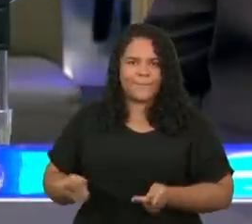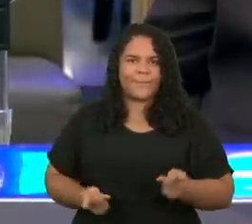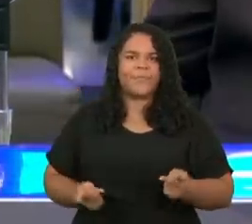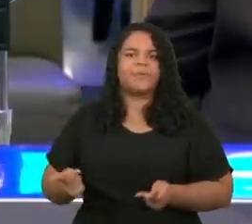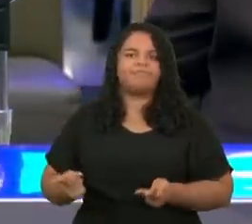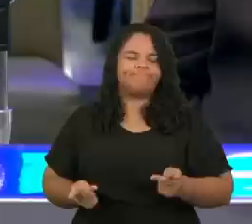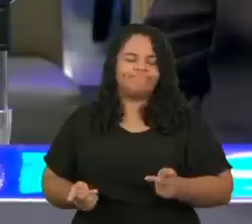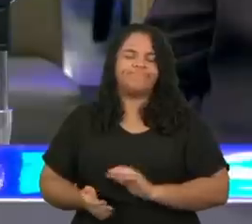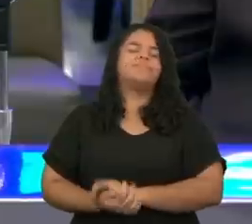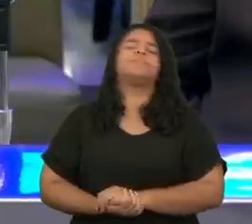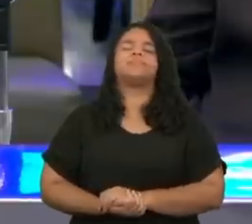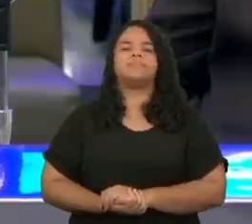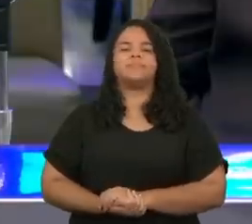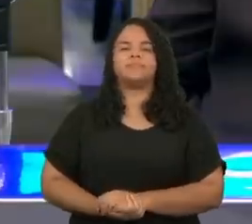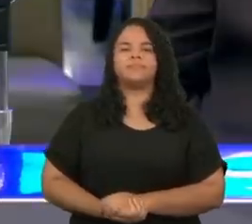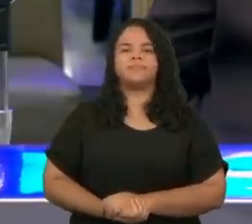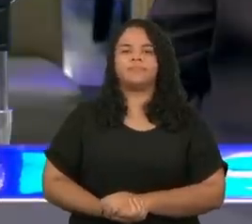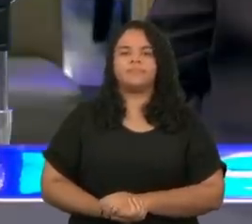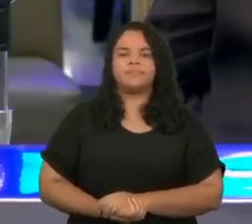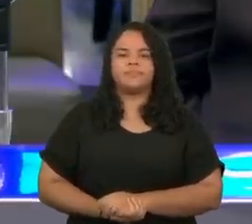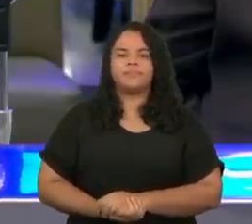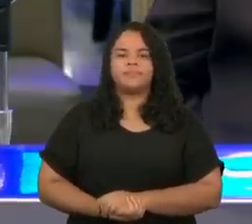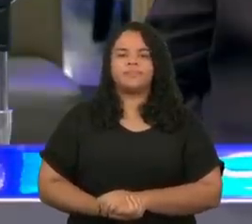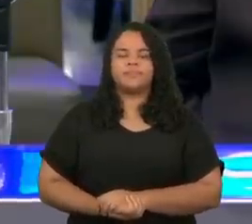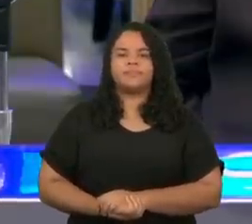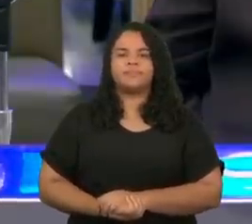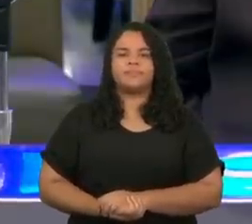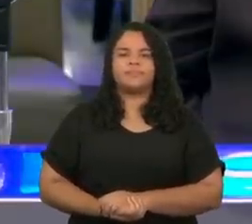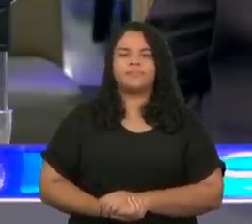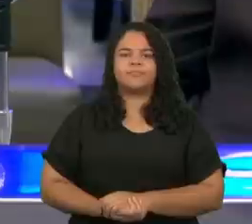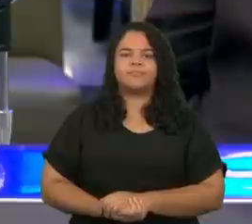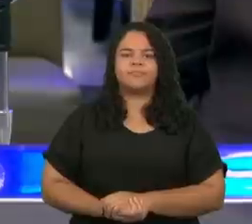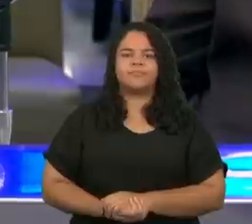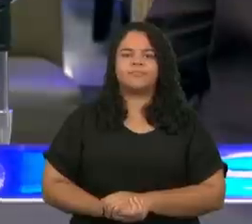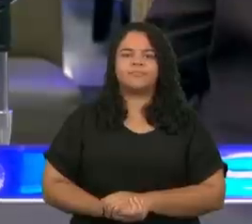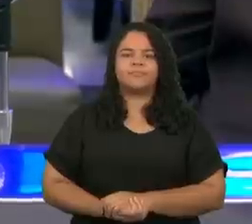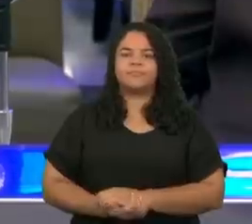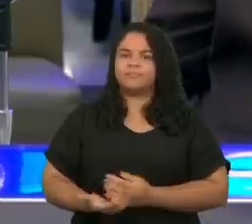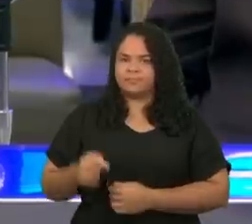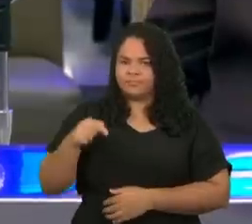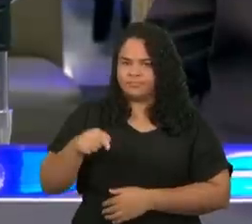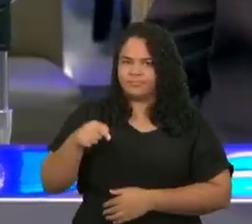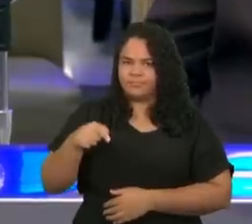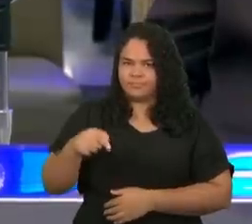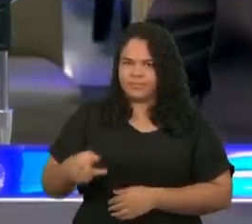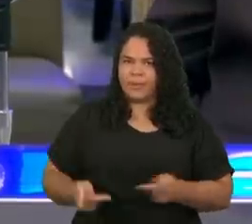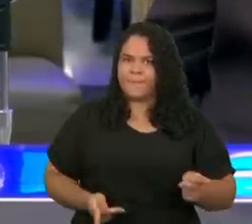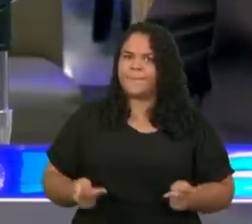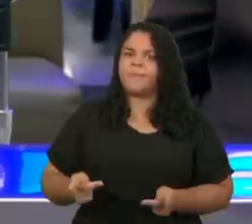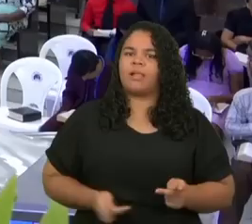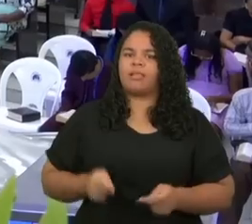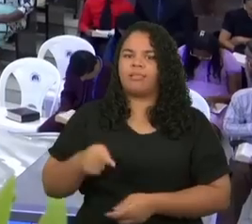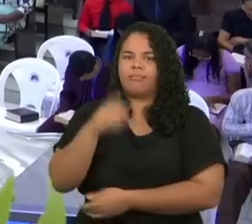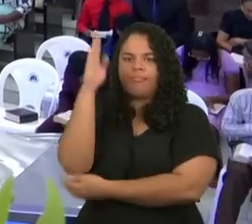dela aí veja só e era Joana d'ávi esse amiguinho de aminou homem